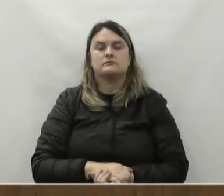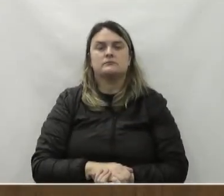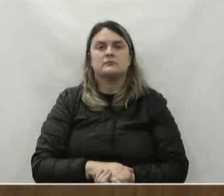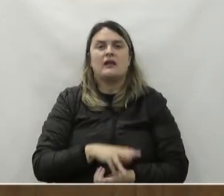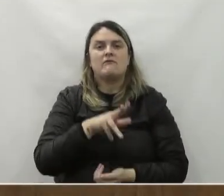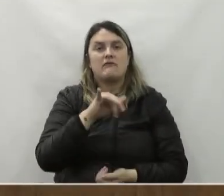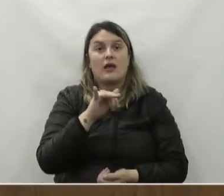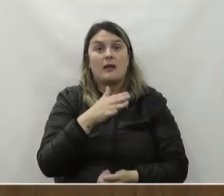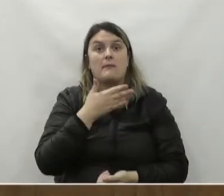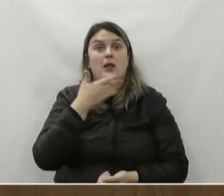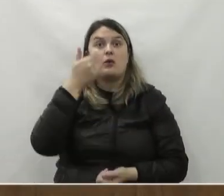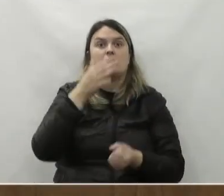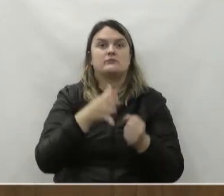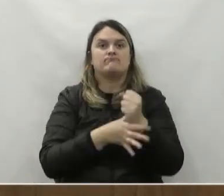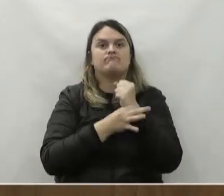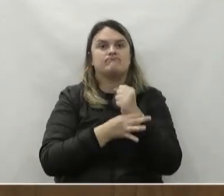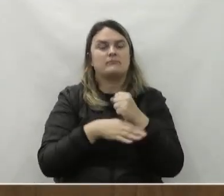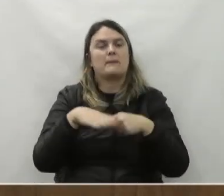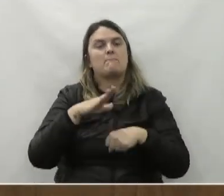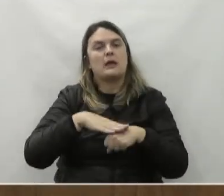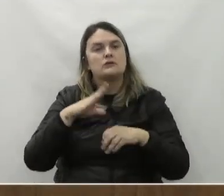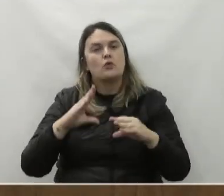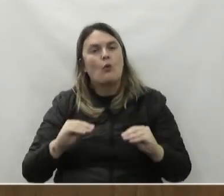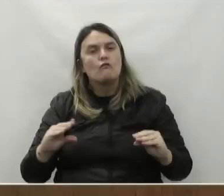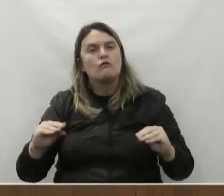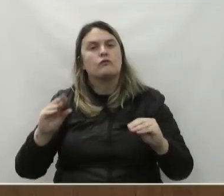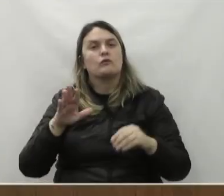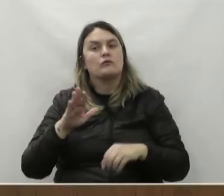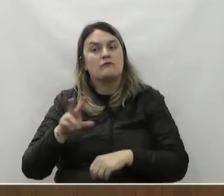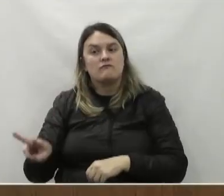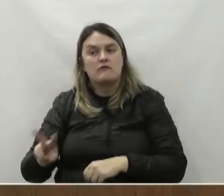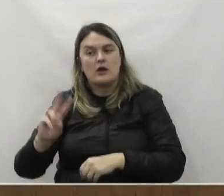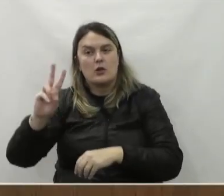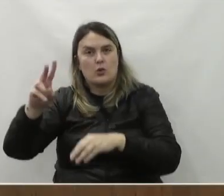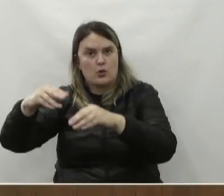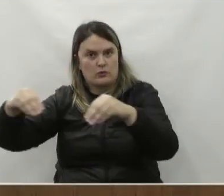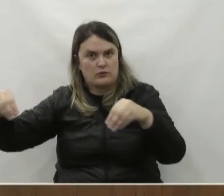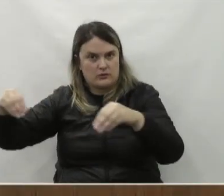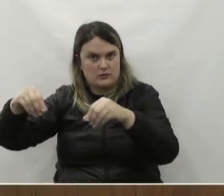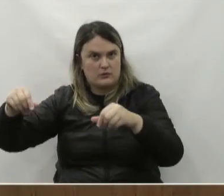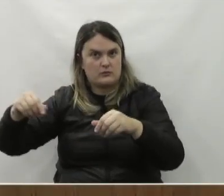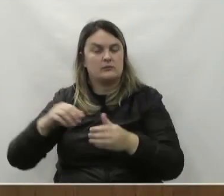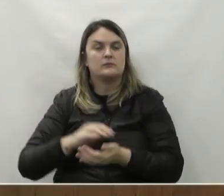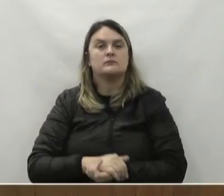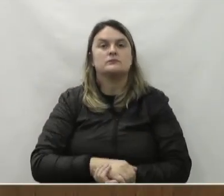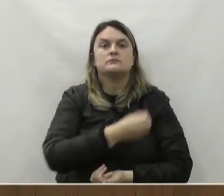trará segurança, conforto e valorização da região. Indicação número